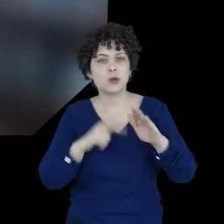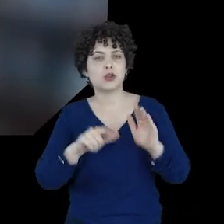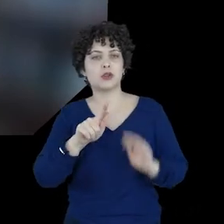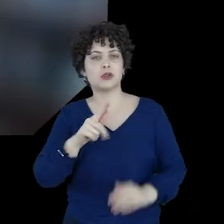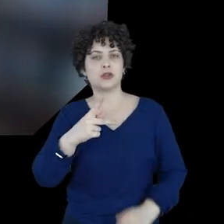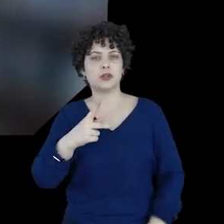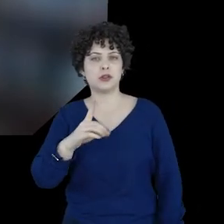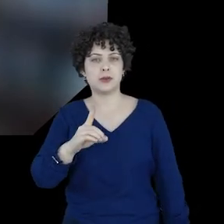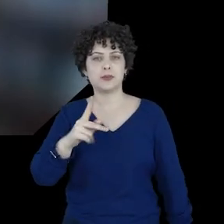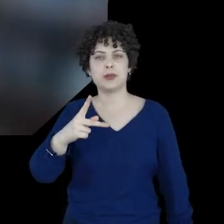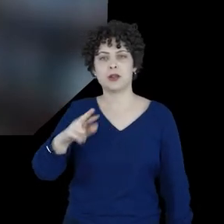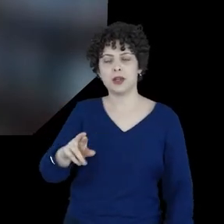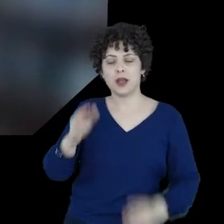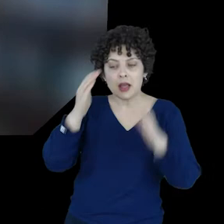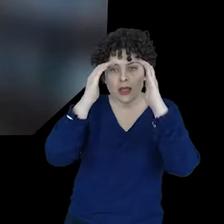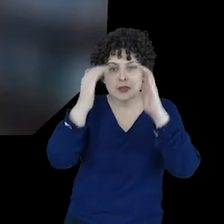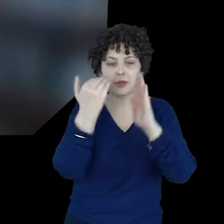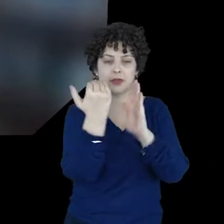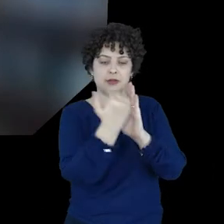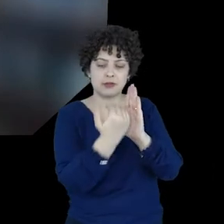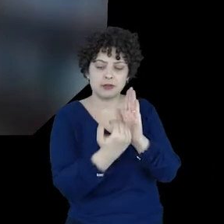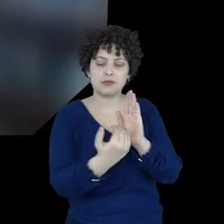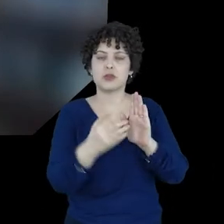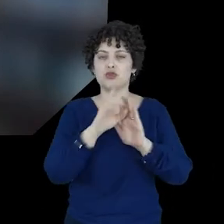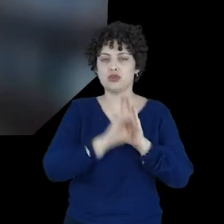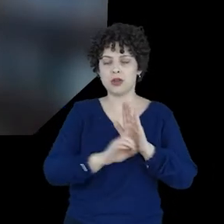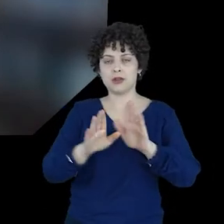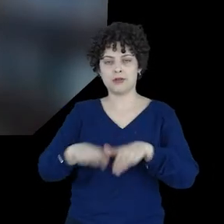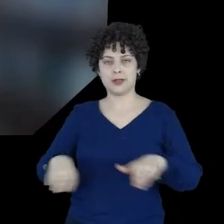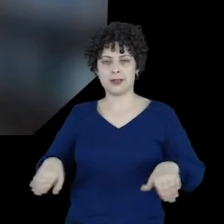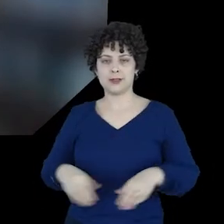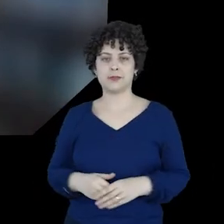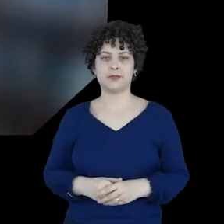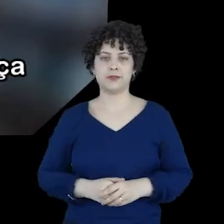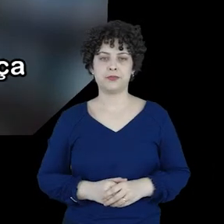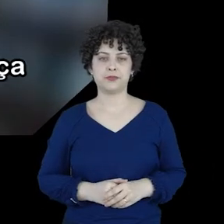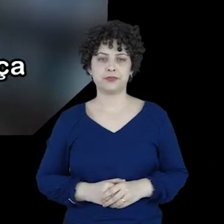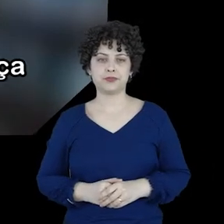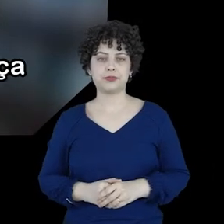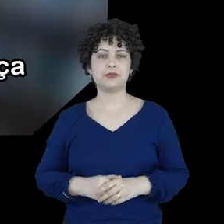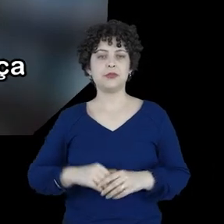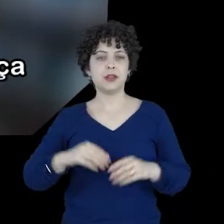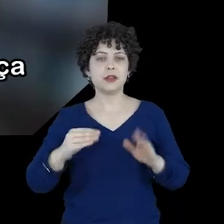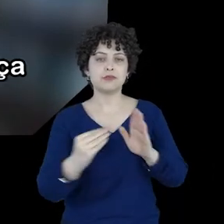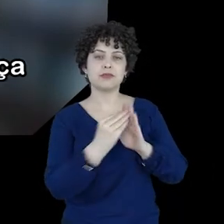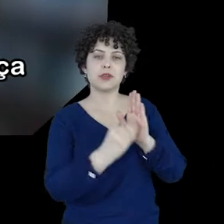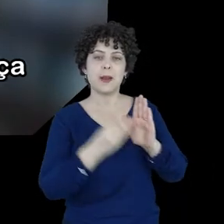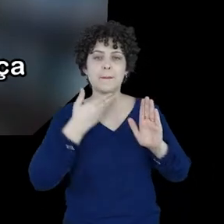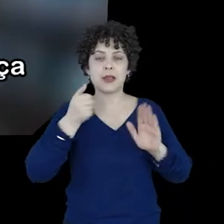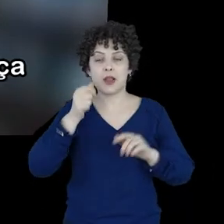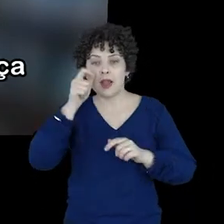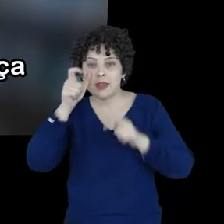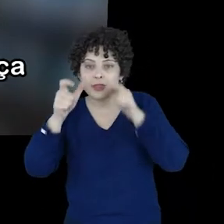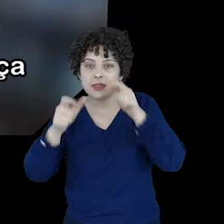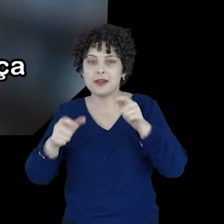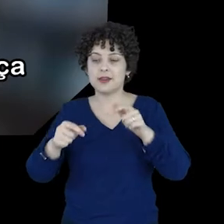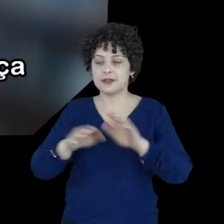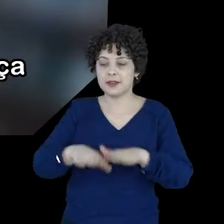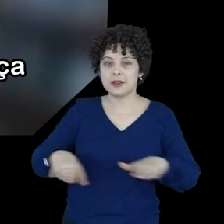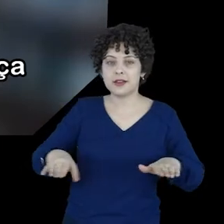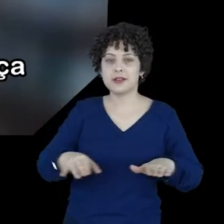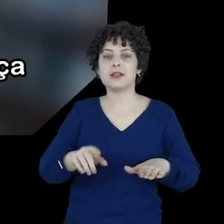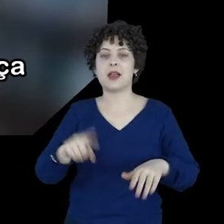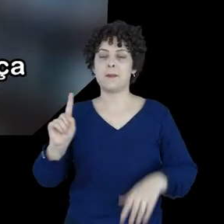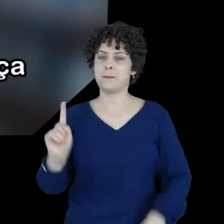GDPR respeitando os direitos da criança. Estabelece os melhores interesses da criança como